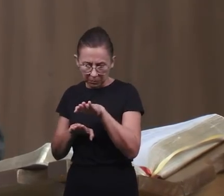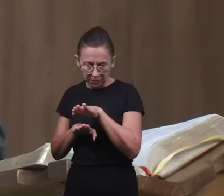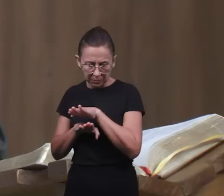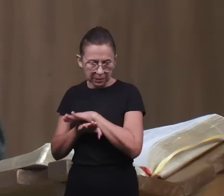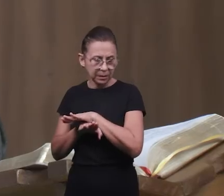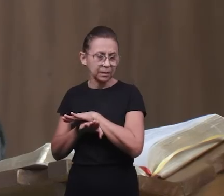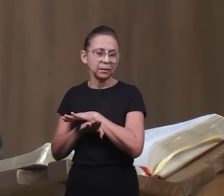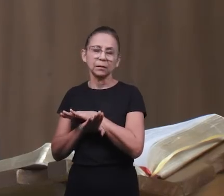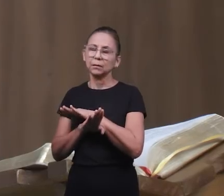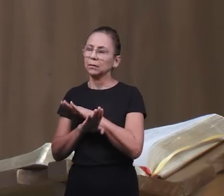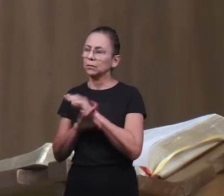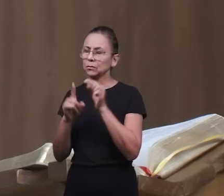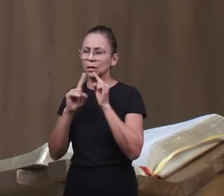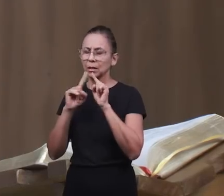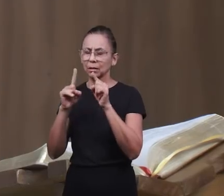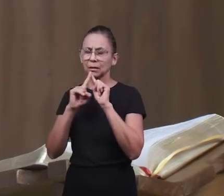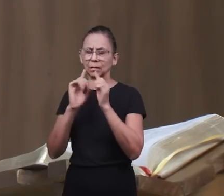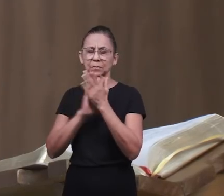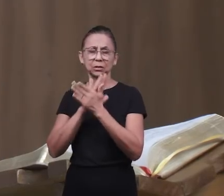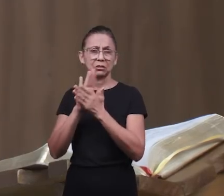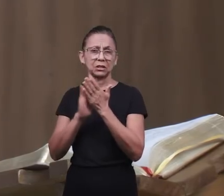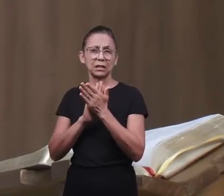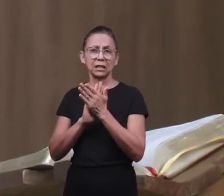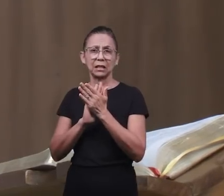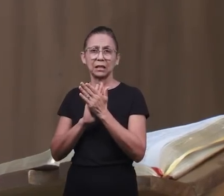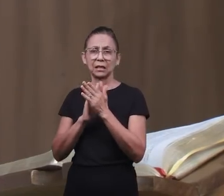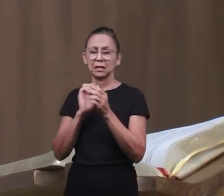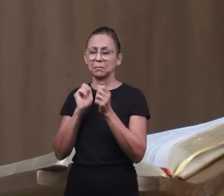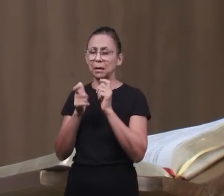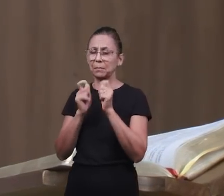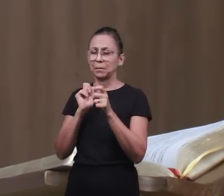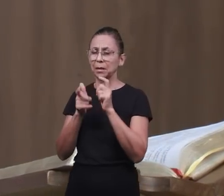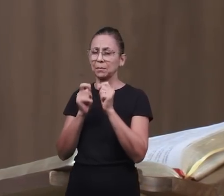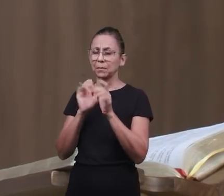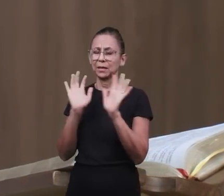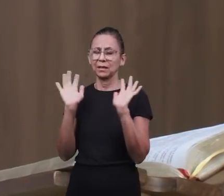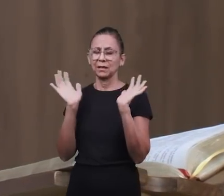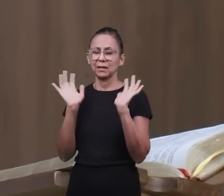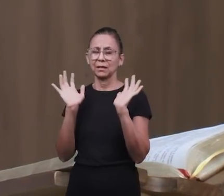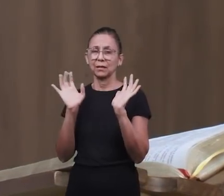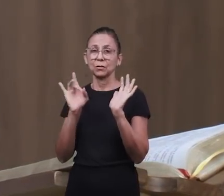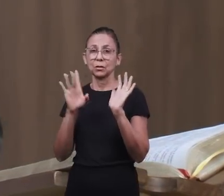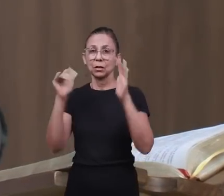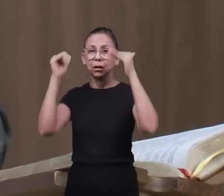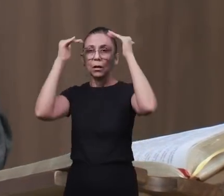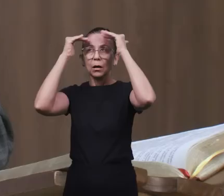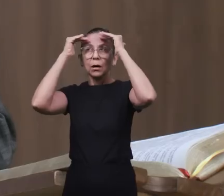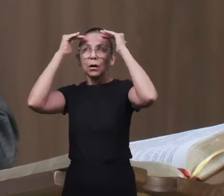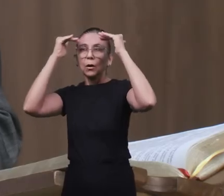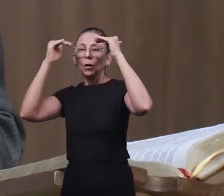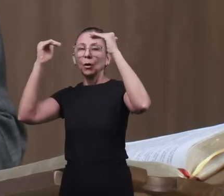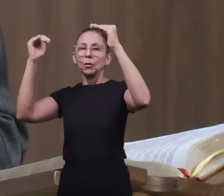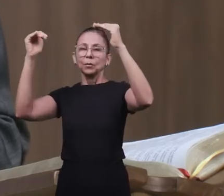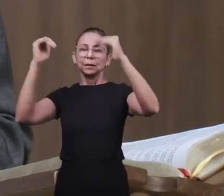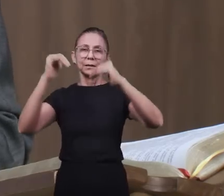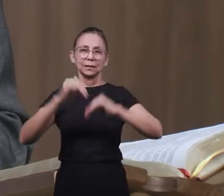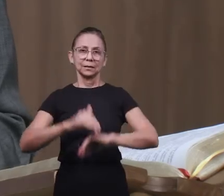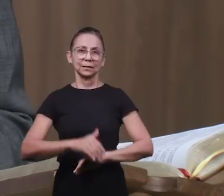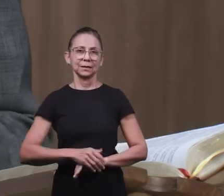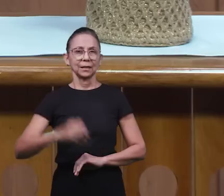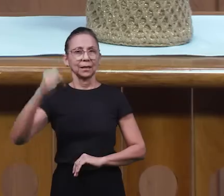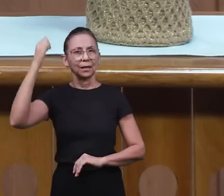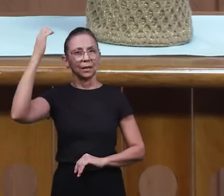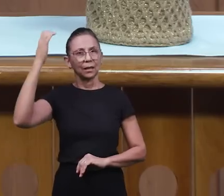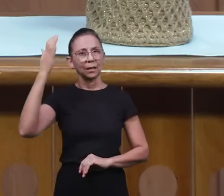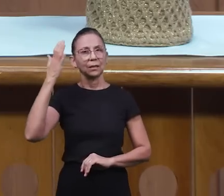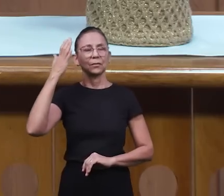disposição total de aceitar sem reclamar ou discutir, e também obedecer e submeter-se àquilo que o Senhor